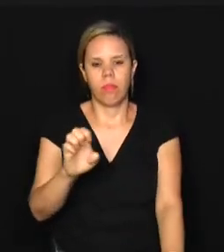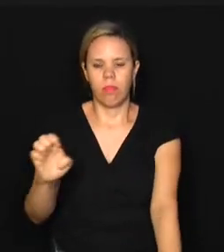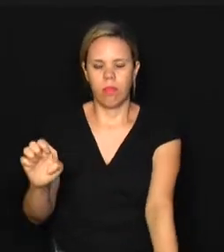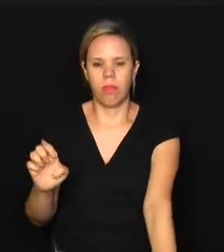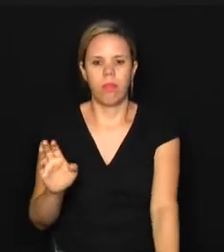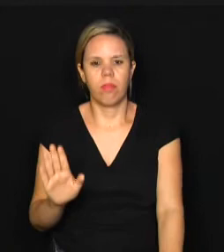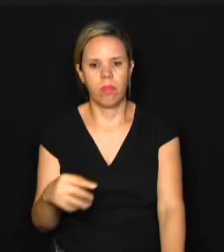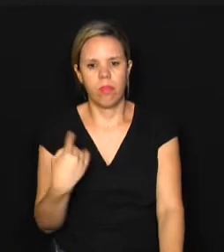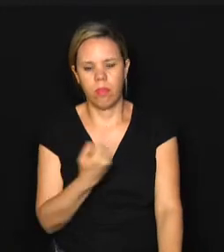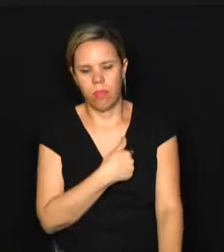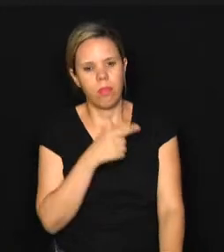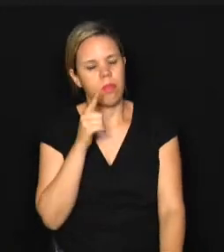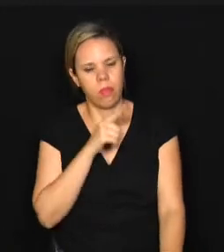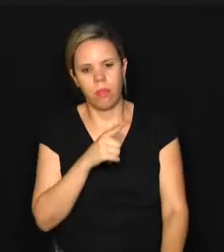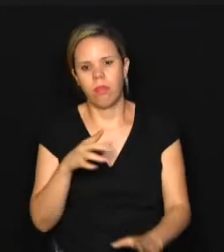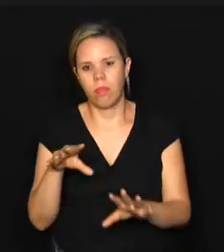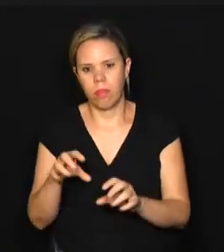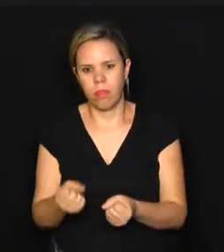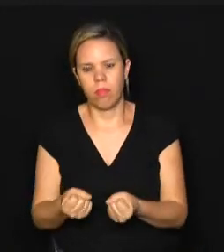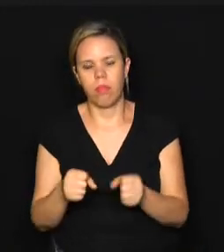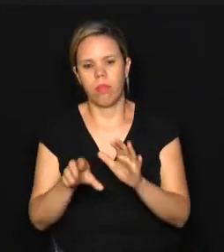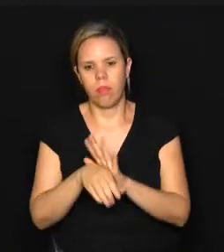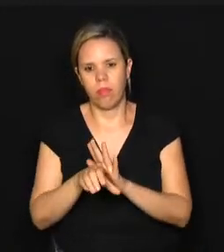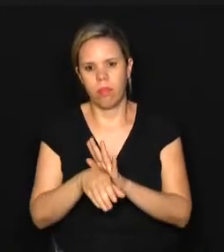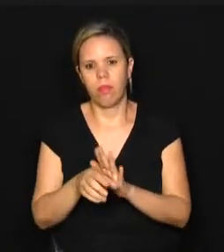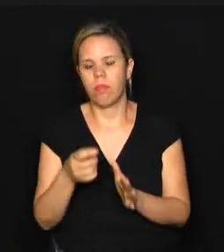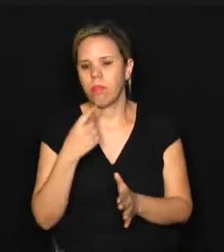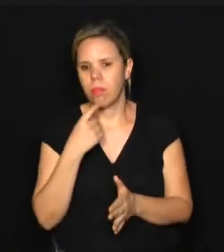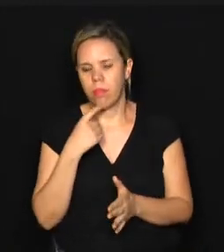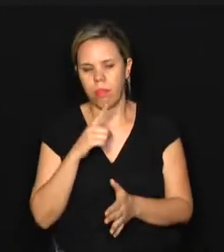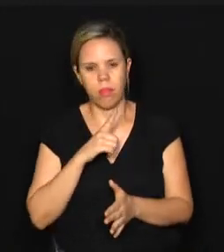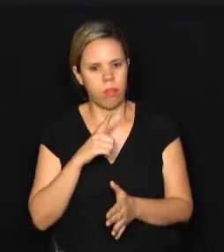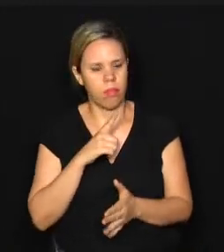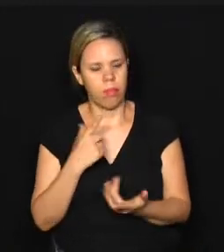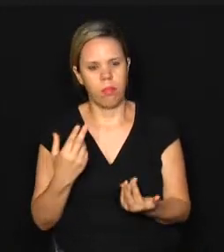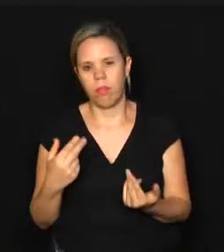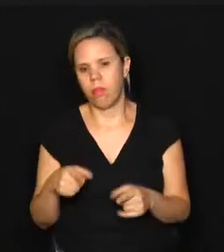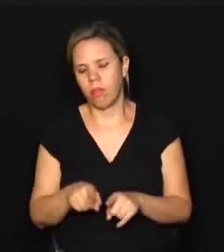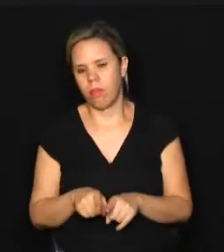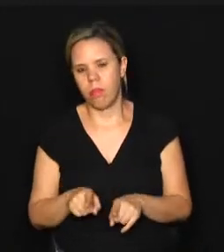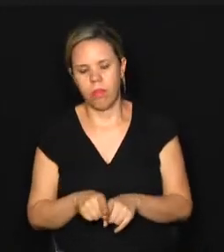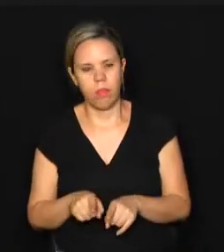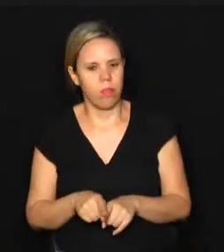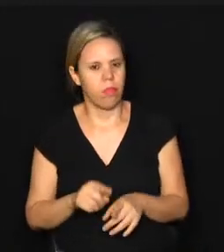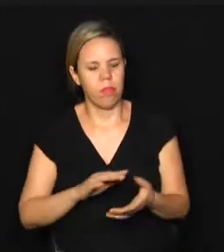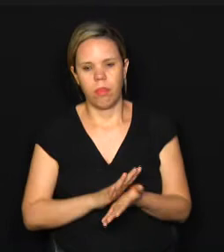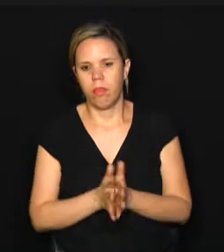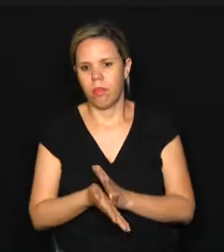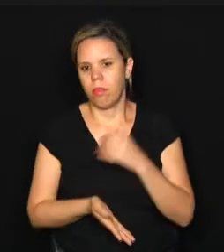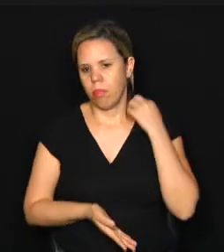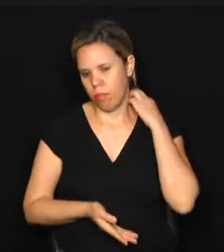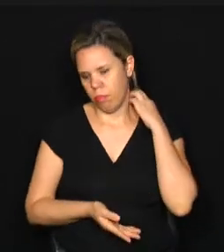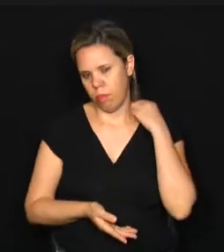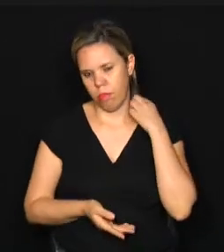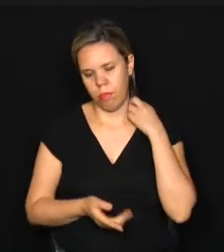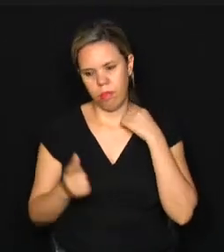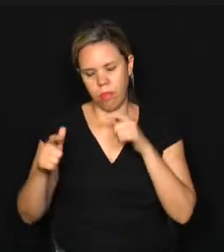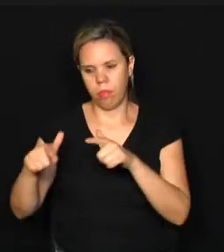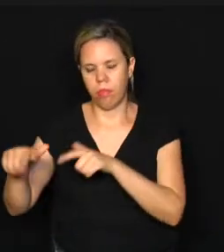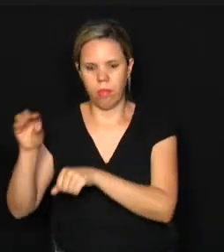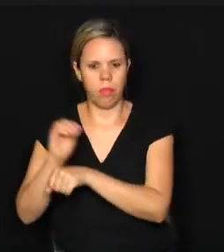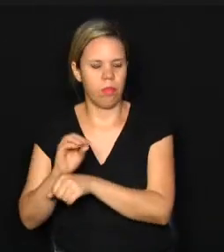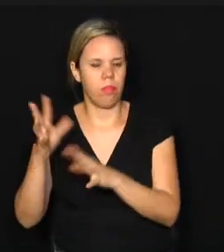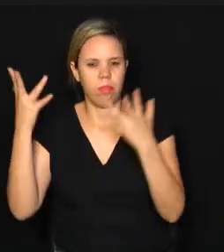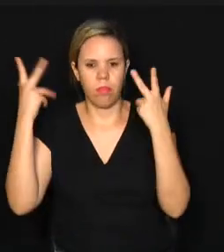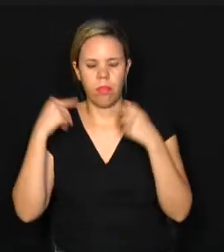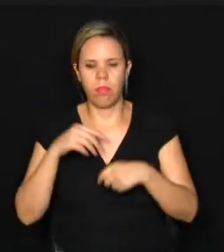a gente conseguiu um consenso, e eu acredito que em Campinas deveria também ser um consenso, porque vocês estão destruindo, né, uma área de proteção